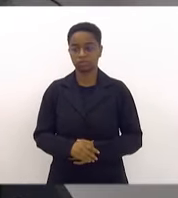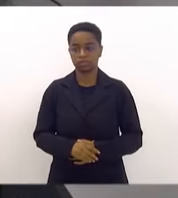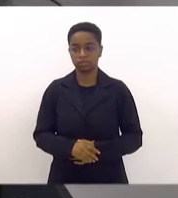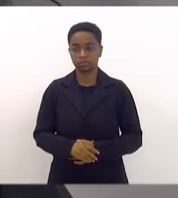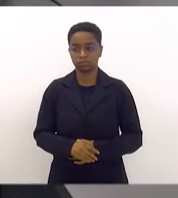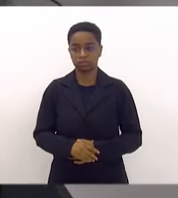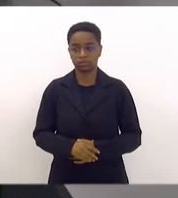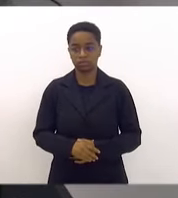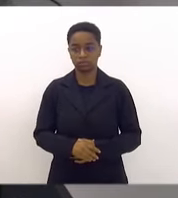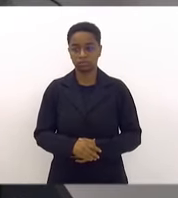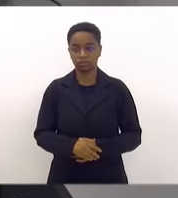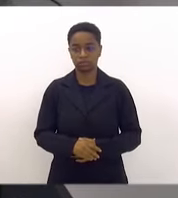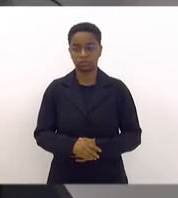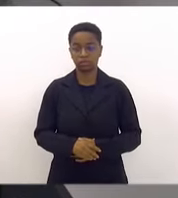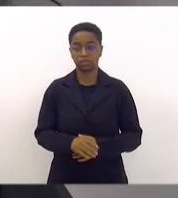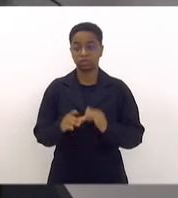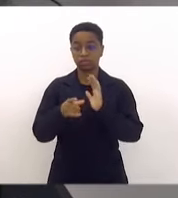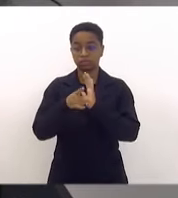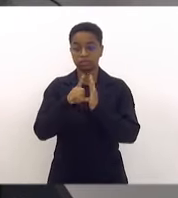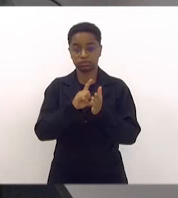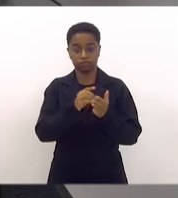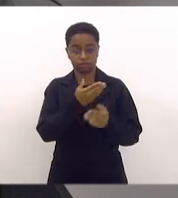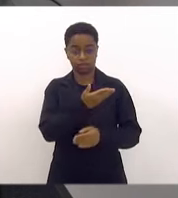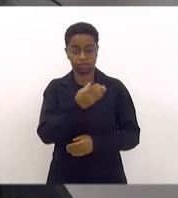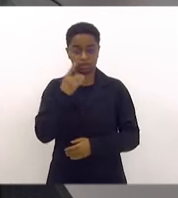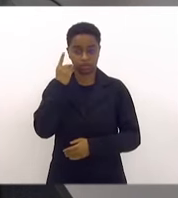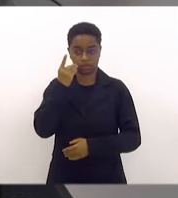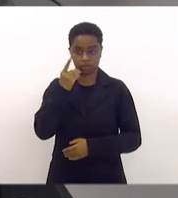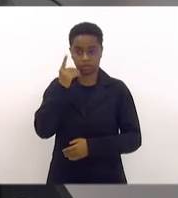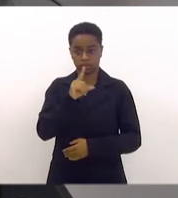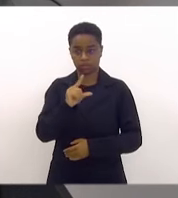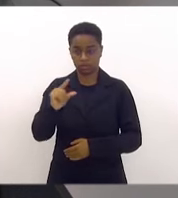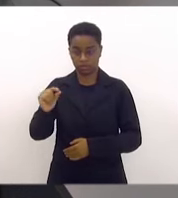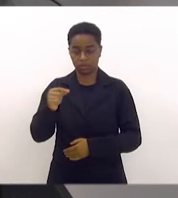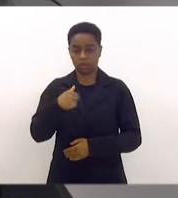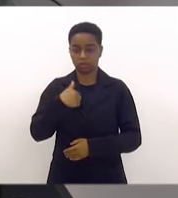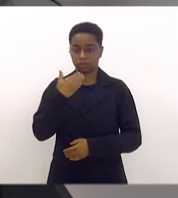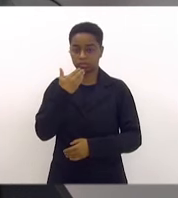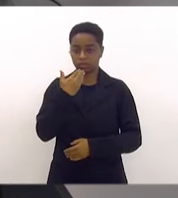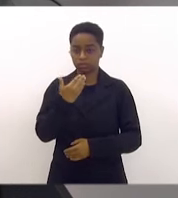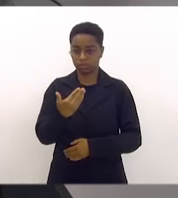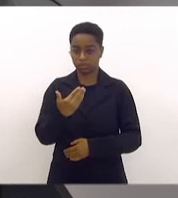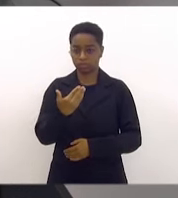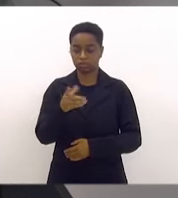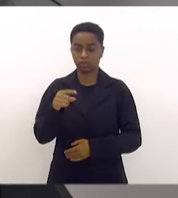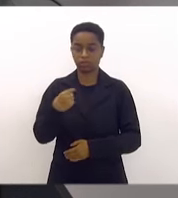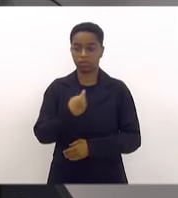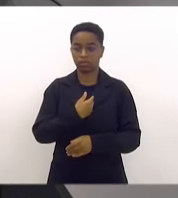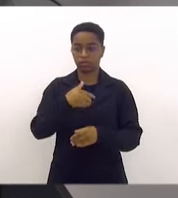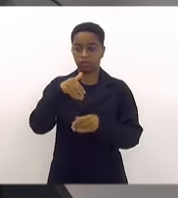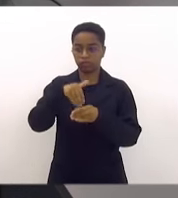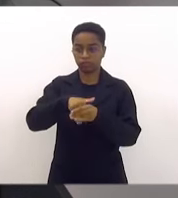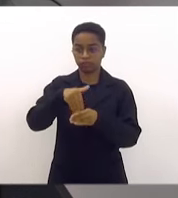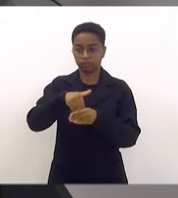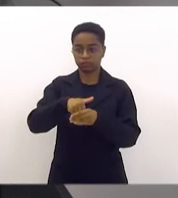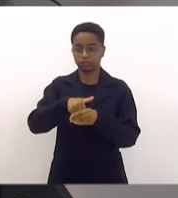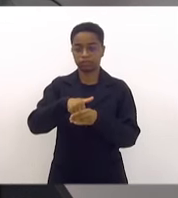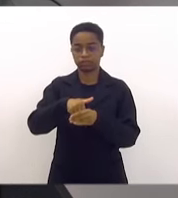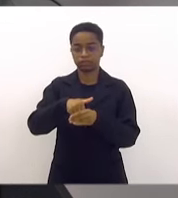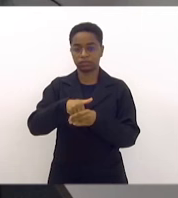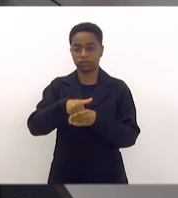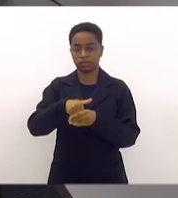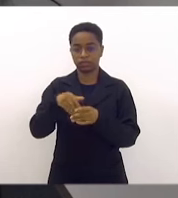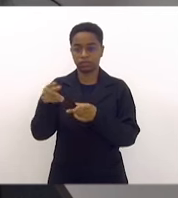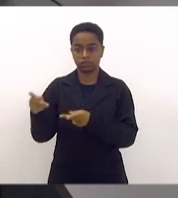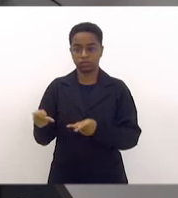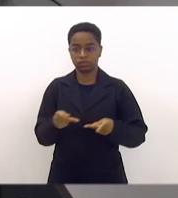um pouco Antes só antes de do deputado Márcio Gualberto sair vou pedir aqui pra gente votar e a visita